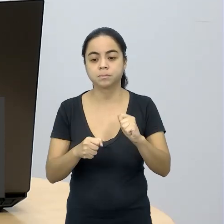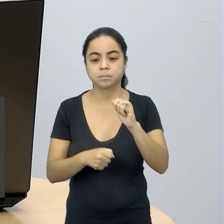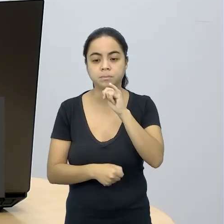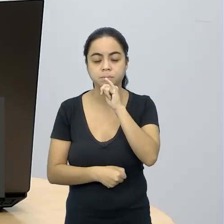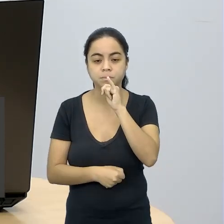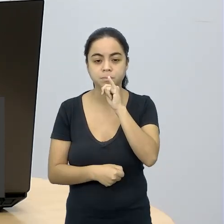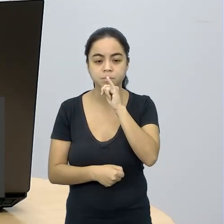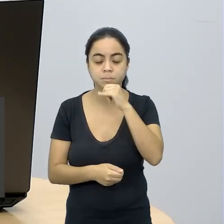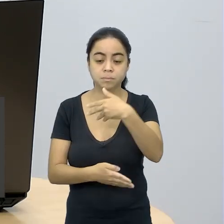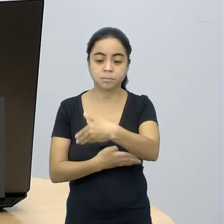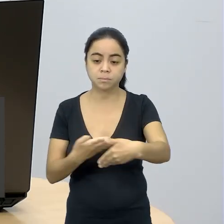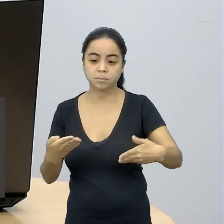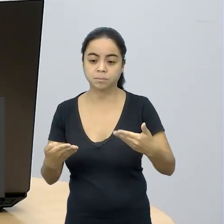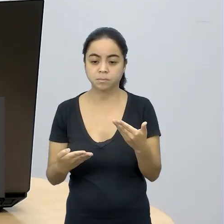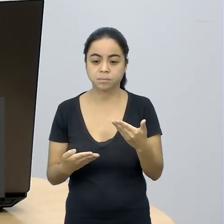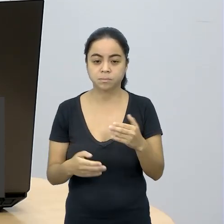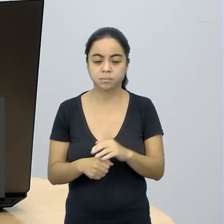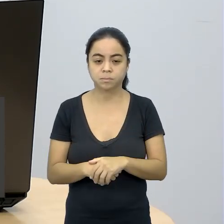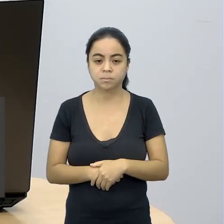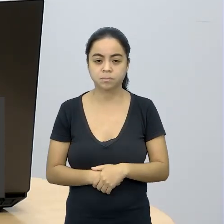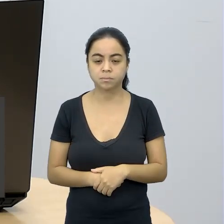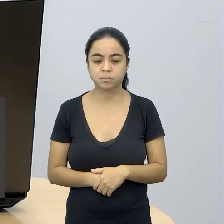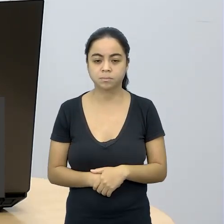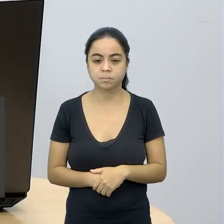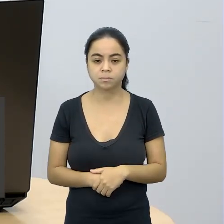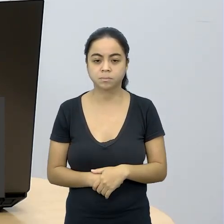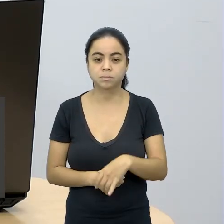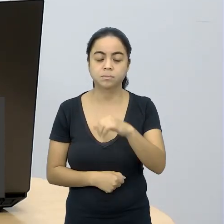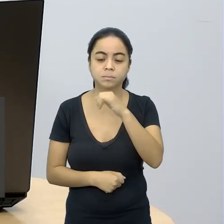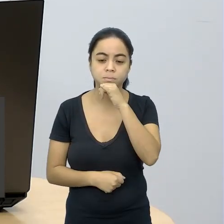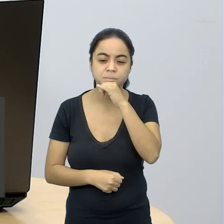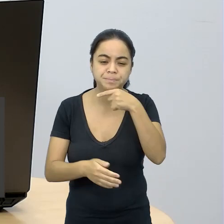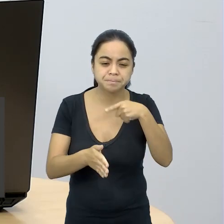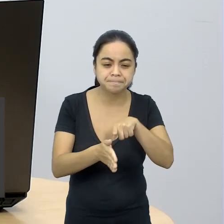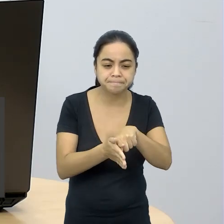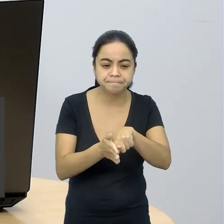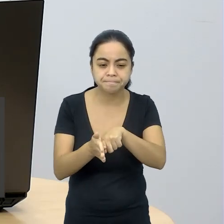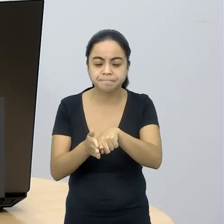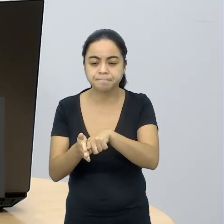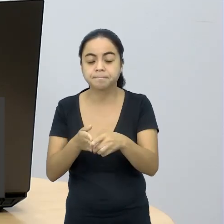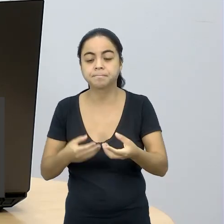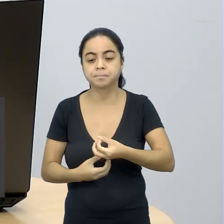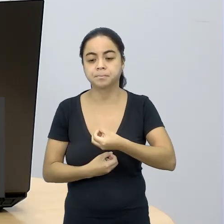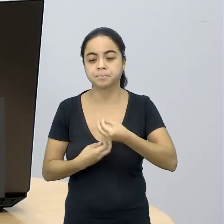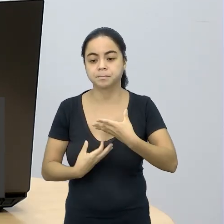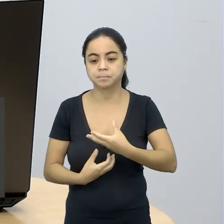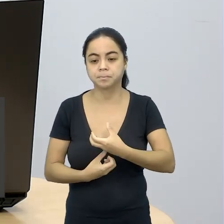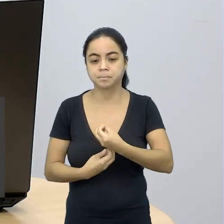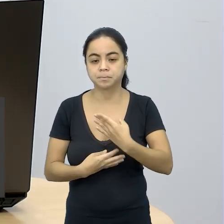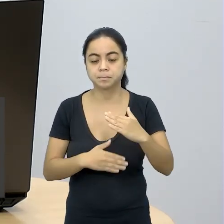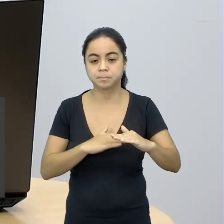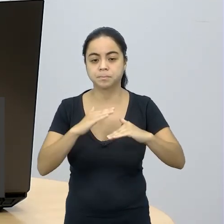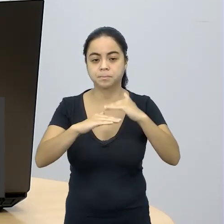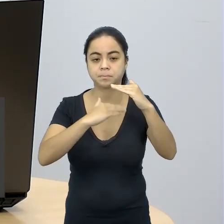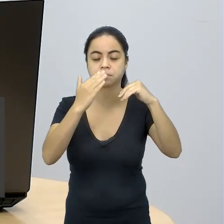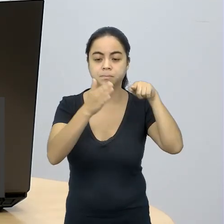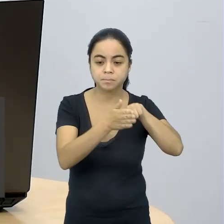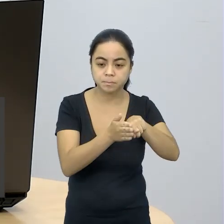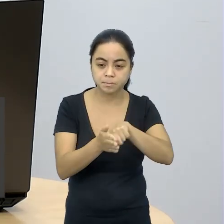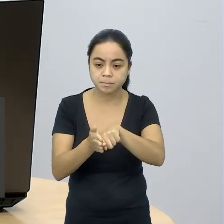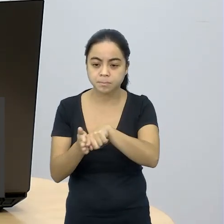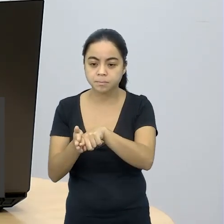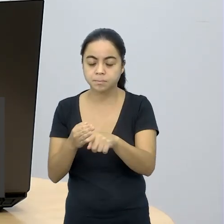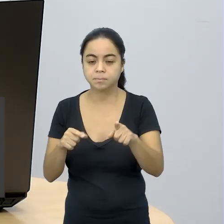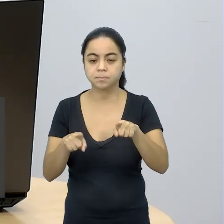com essa associação. Então, ele, por exemplo, buscar essas informações, você está desenvolvendo a pesquisa e